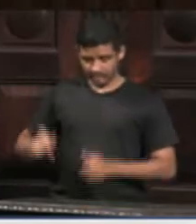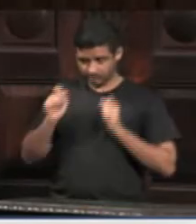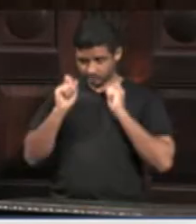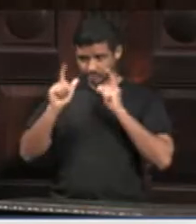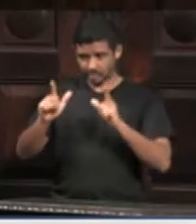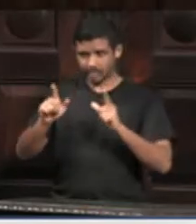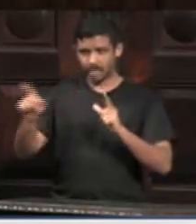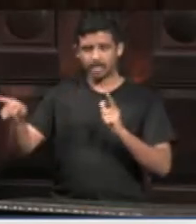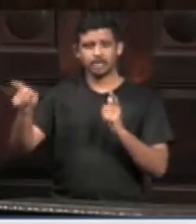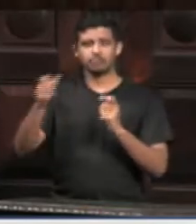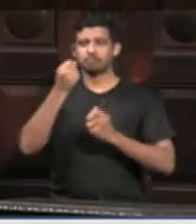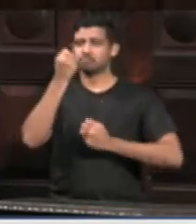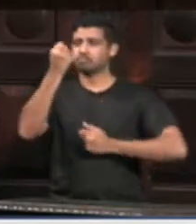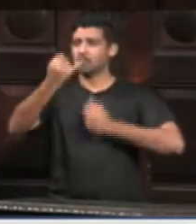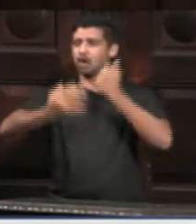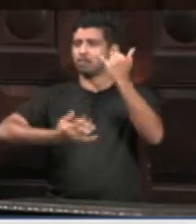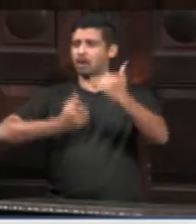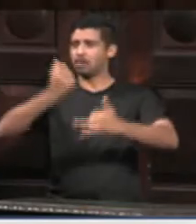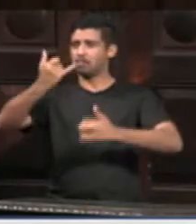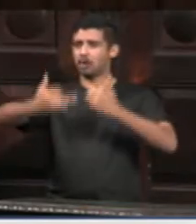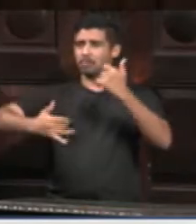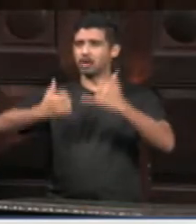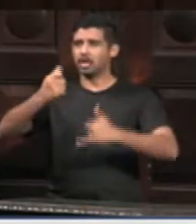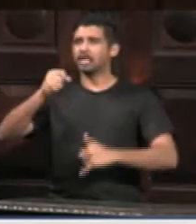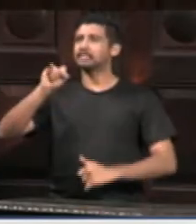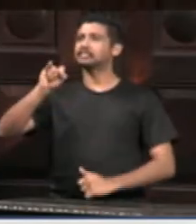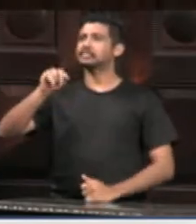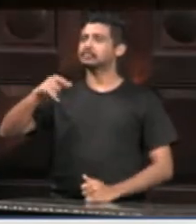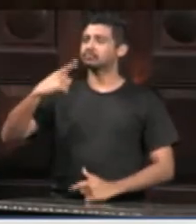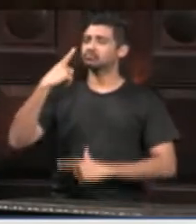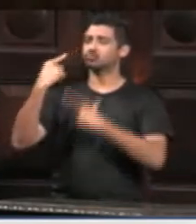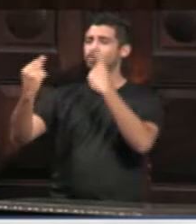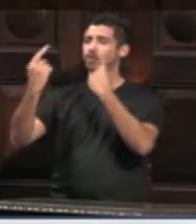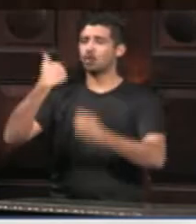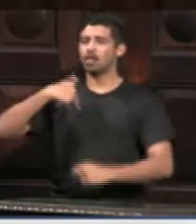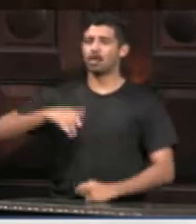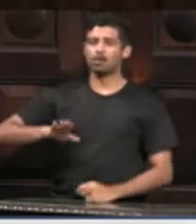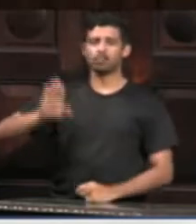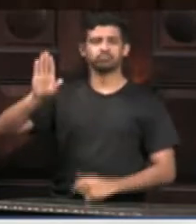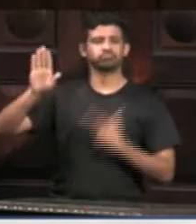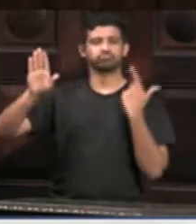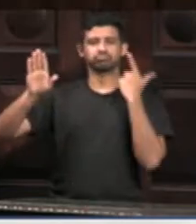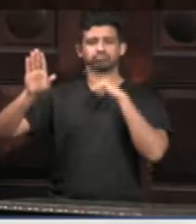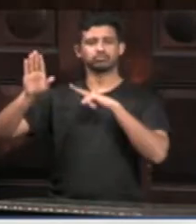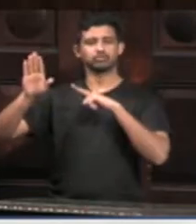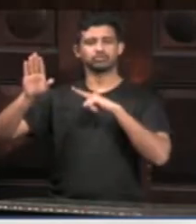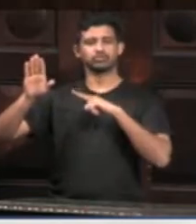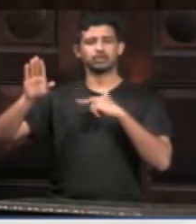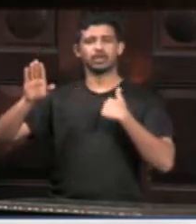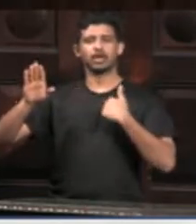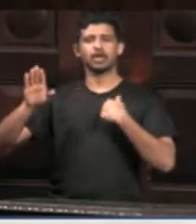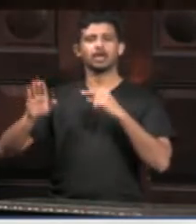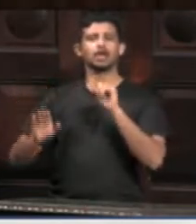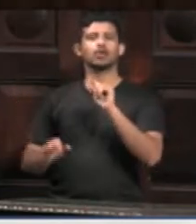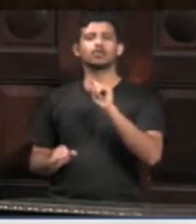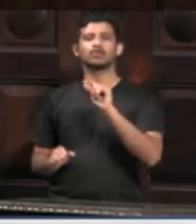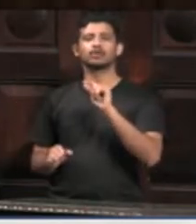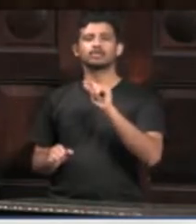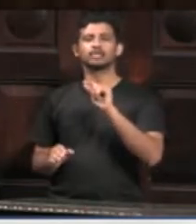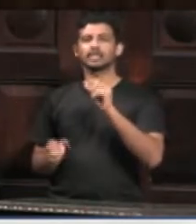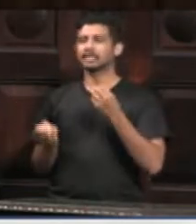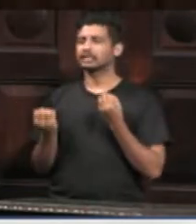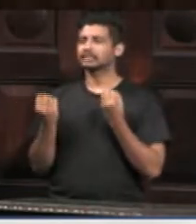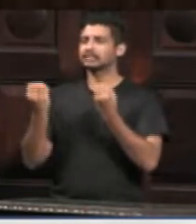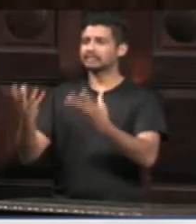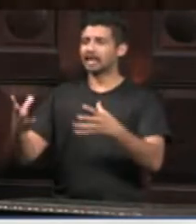declarações que diz que se eleito for, ele não vai de forma alguma entregar comissões para